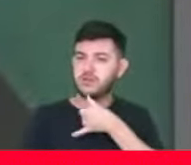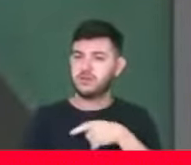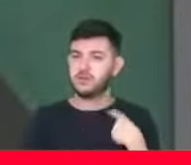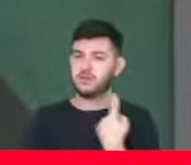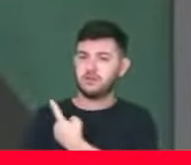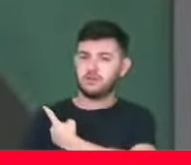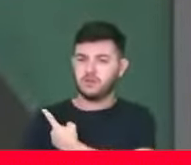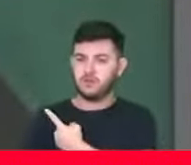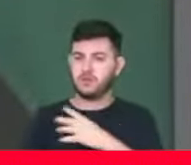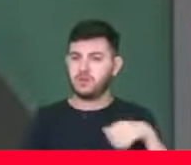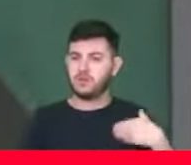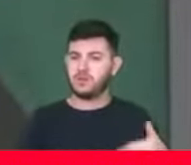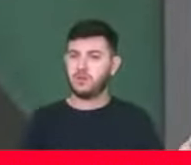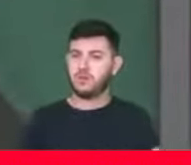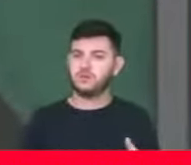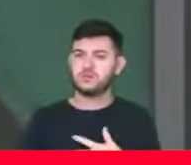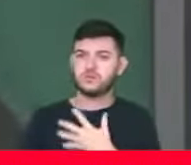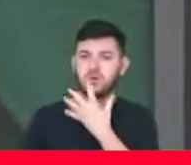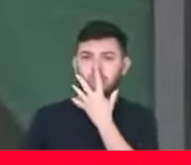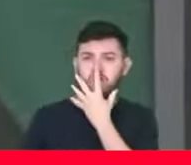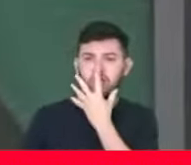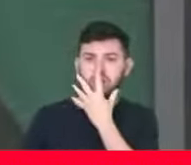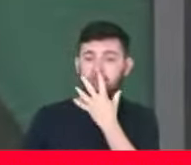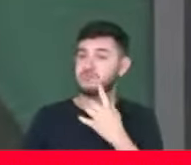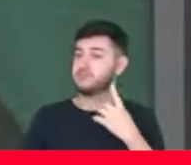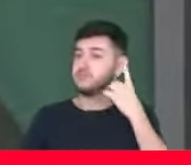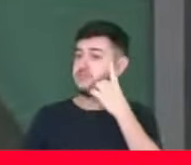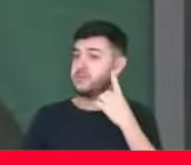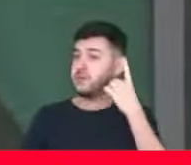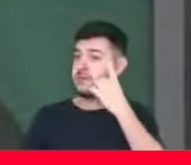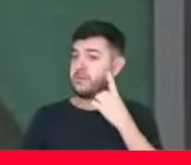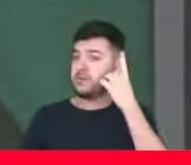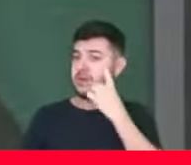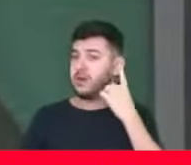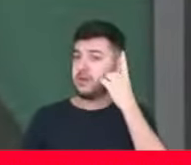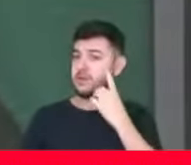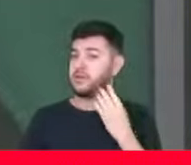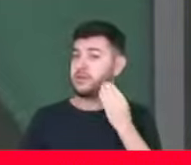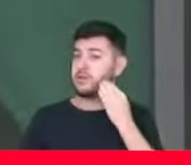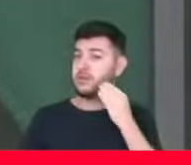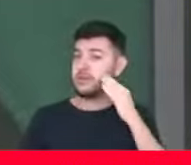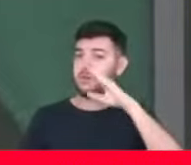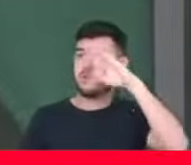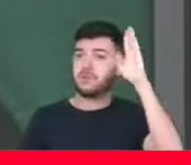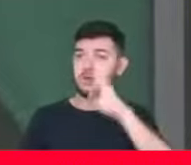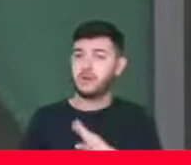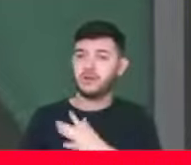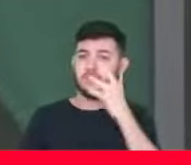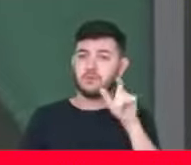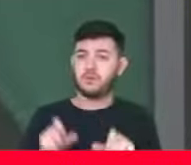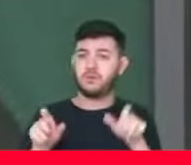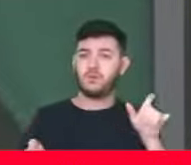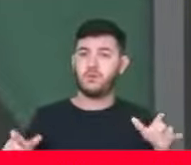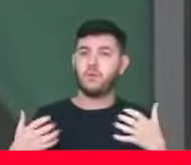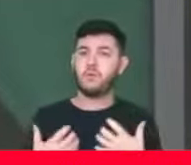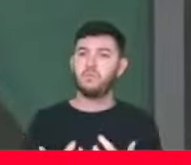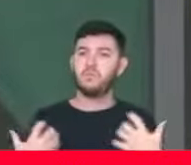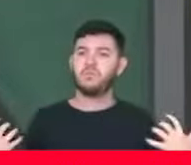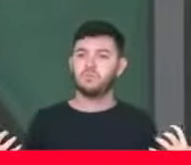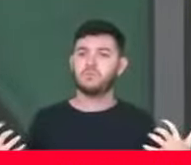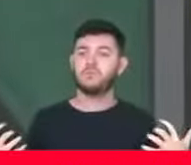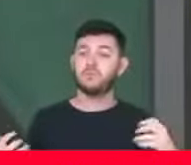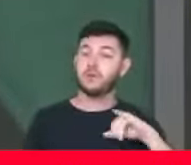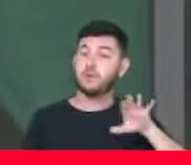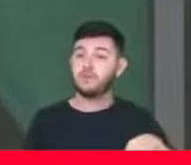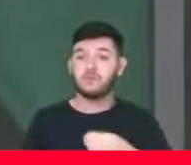ainda deputados e parlamentares quererem tentar separar o Brasil e o povo brasileiro. E